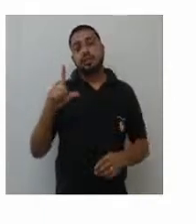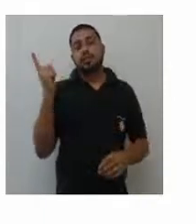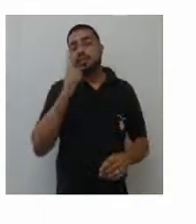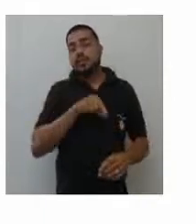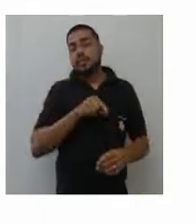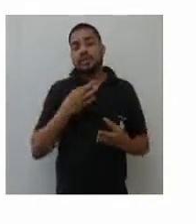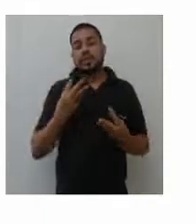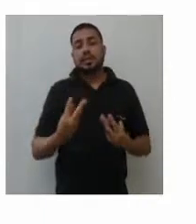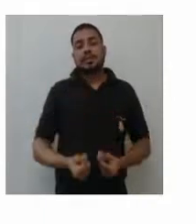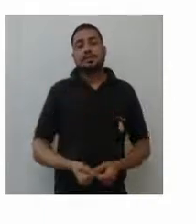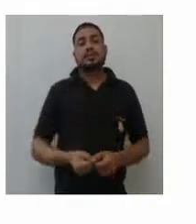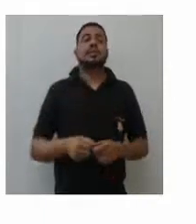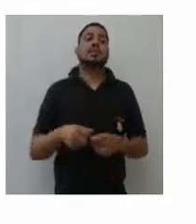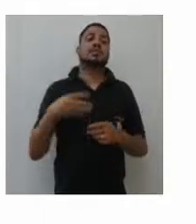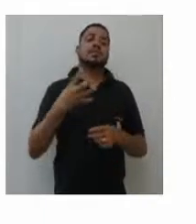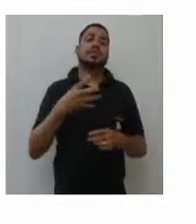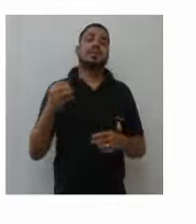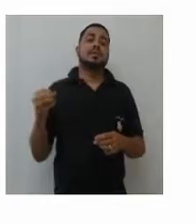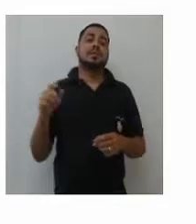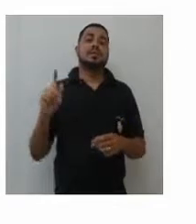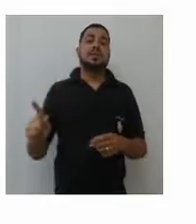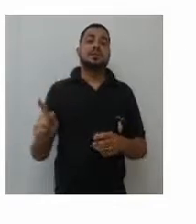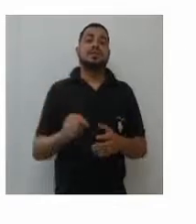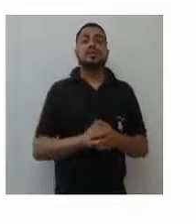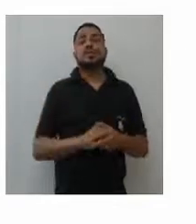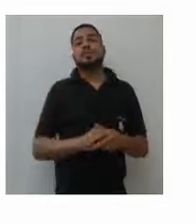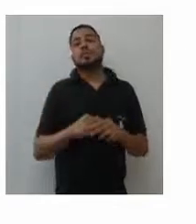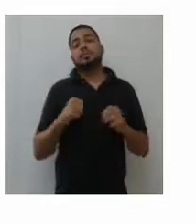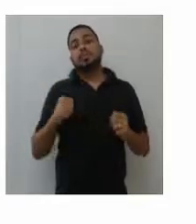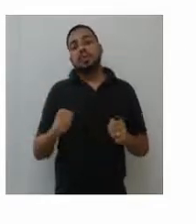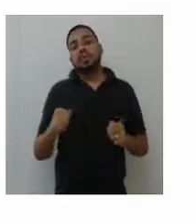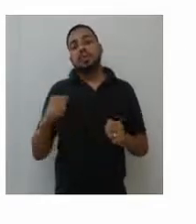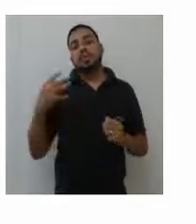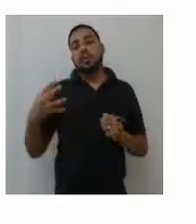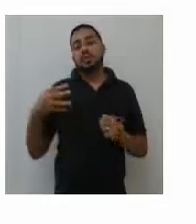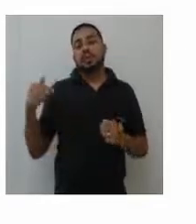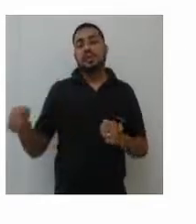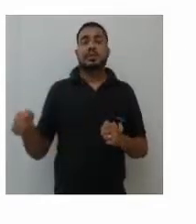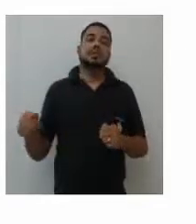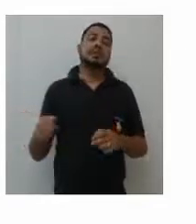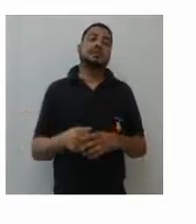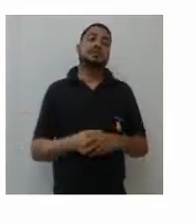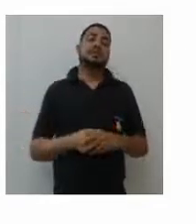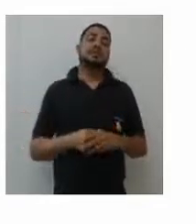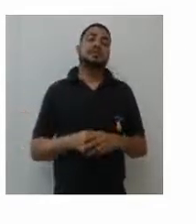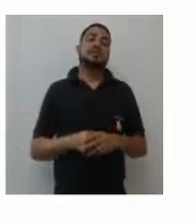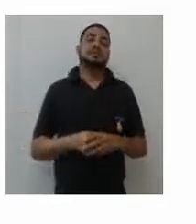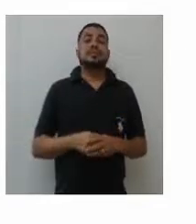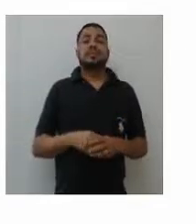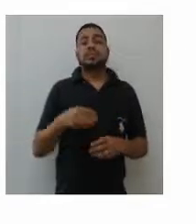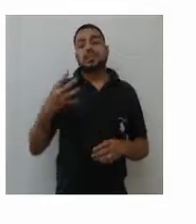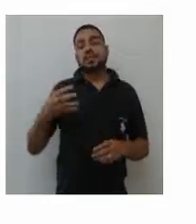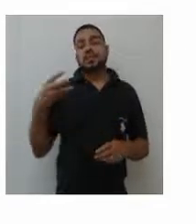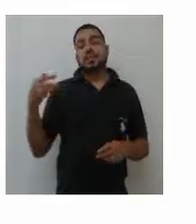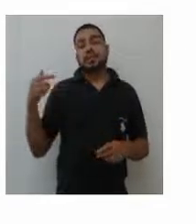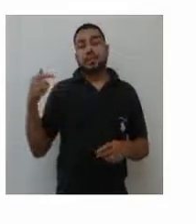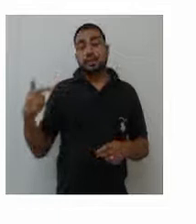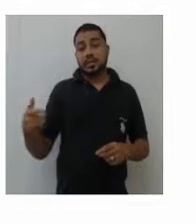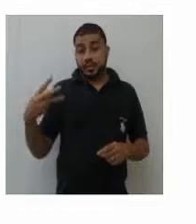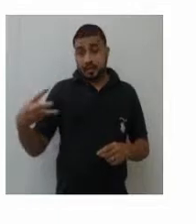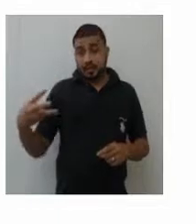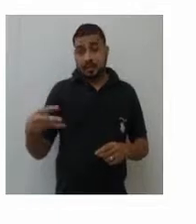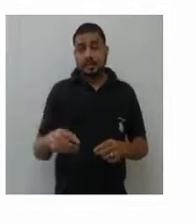E quando ele colocou 400 gramas, passou 47 gramas, né? Perdão, 43 gramas foram